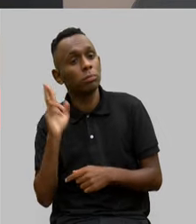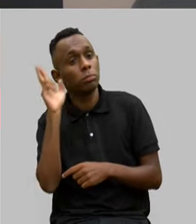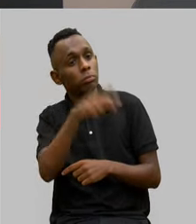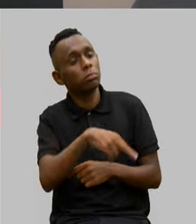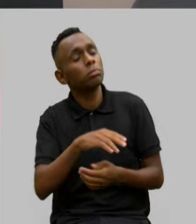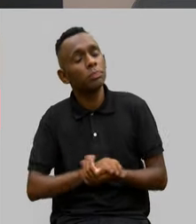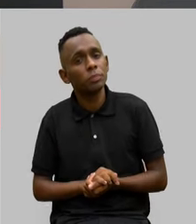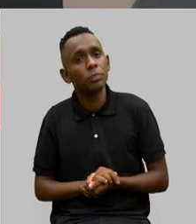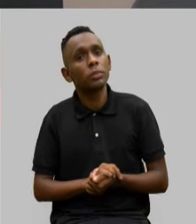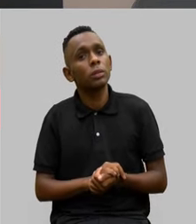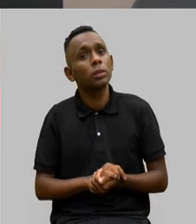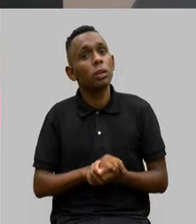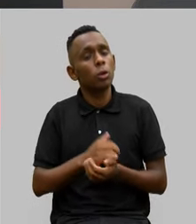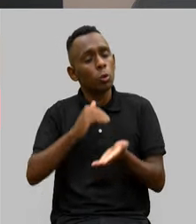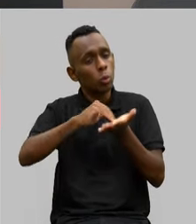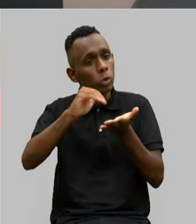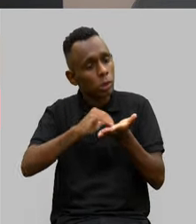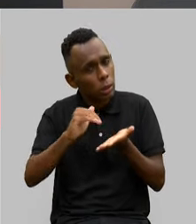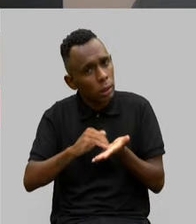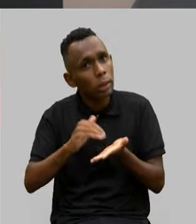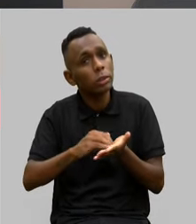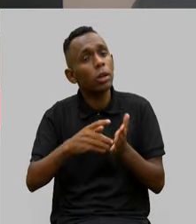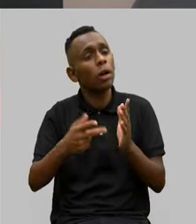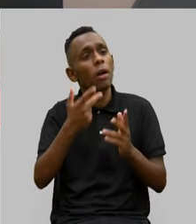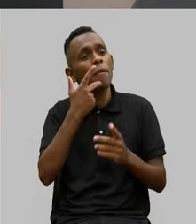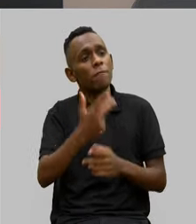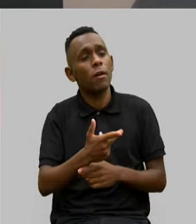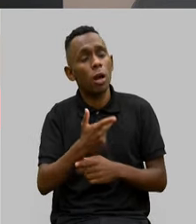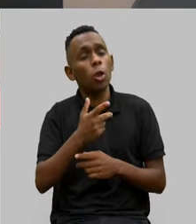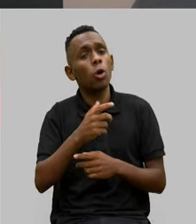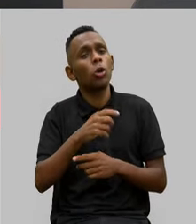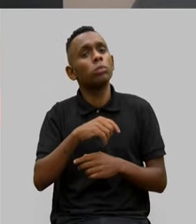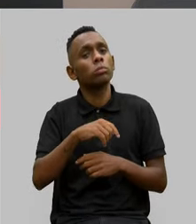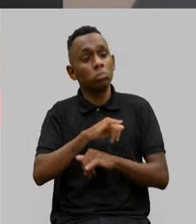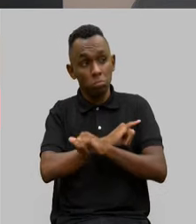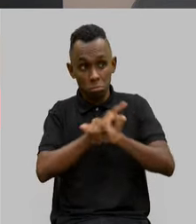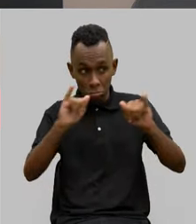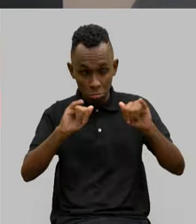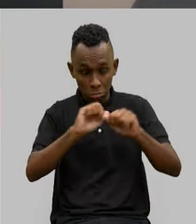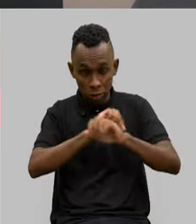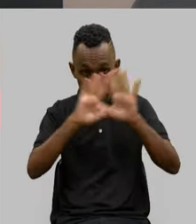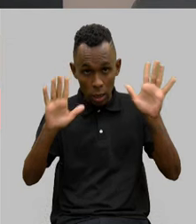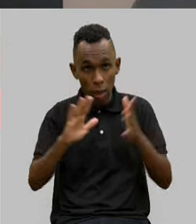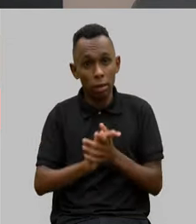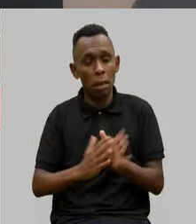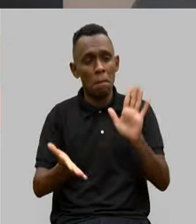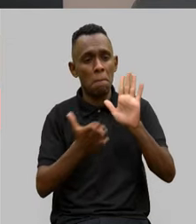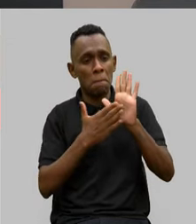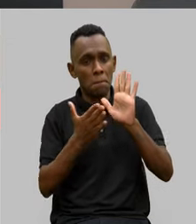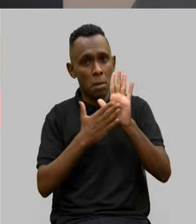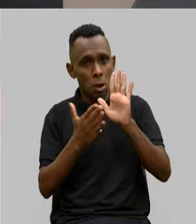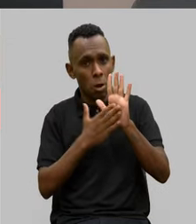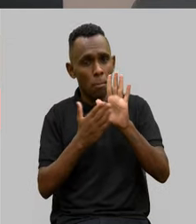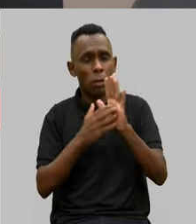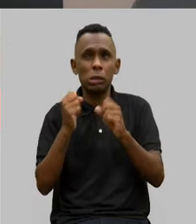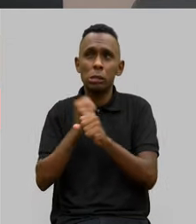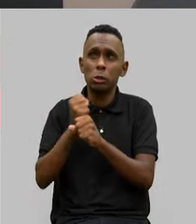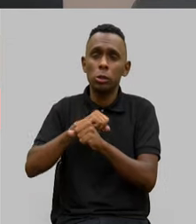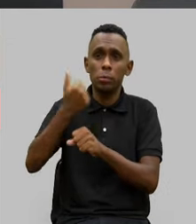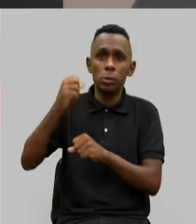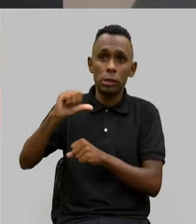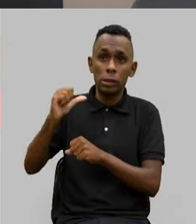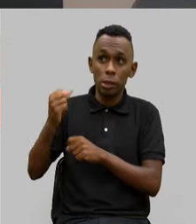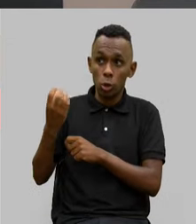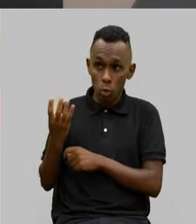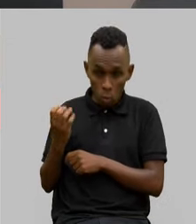bown o assessor para assuntos domésticos de Nixon John erman revelou a campanha de Nixon em 1968 e a